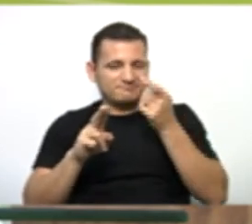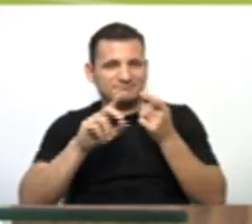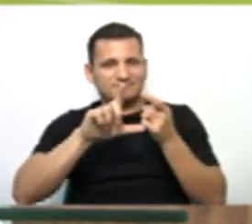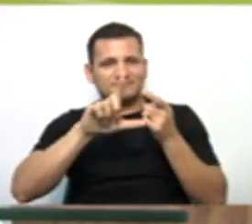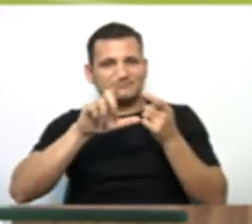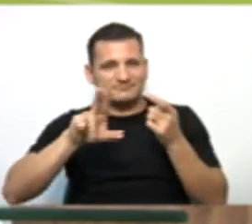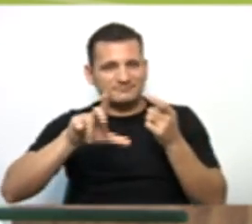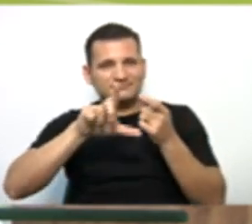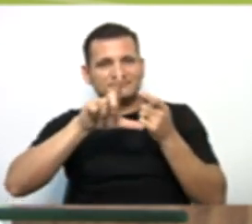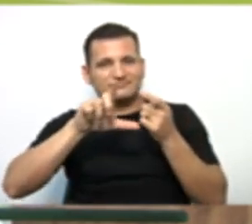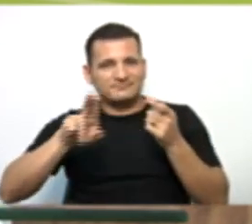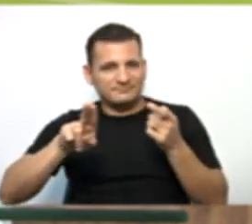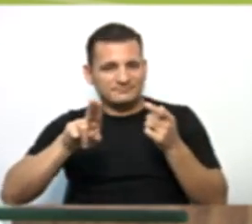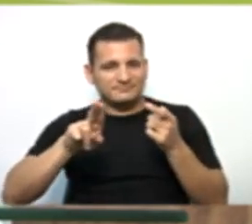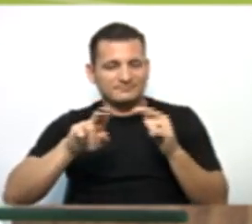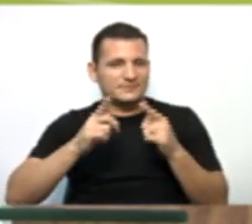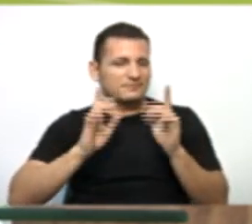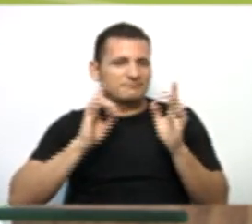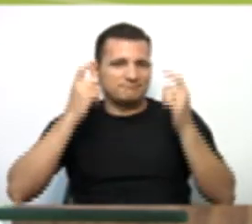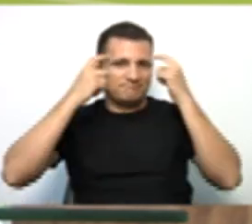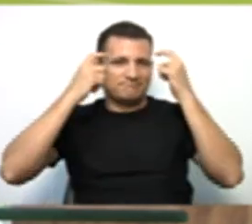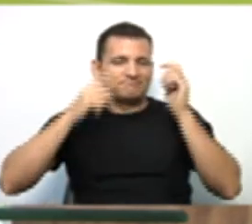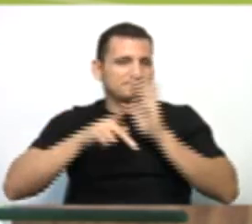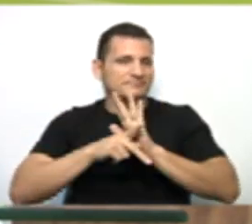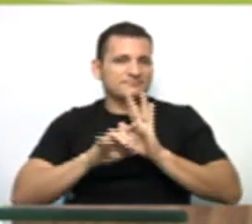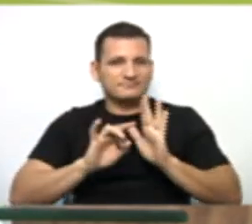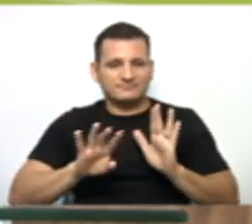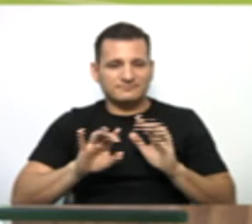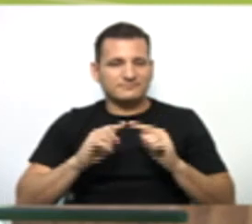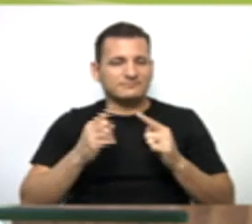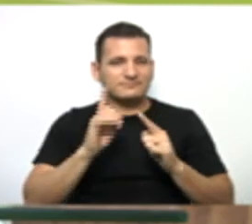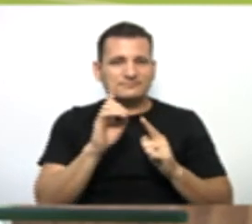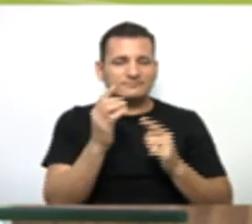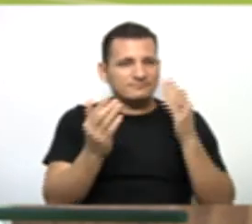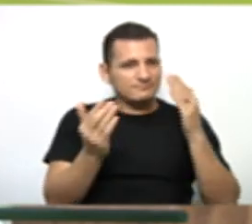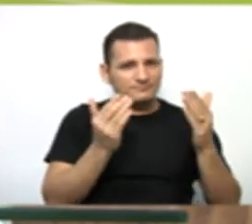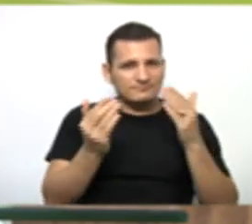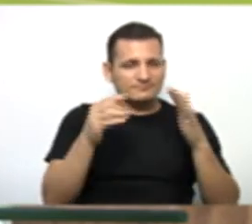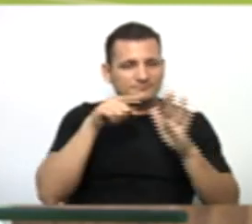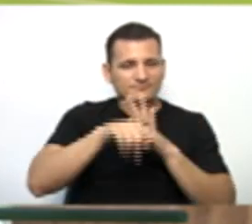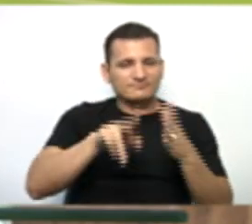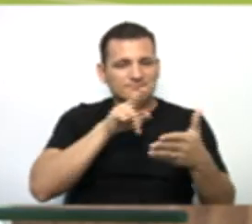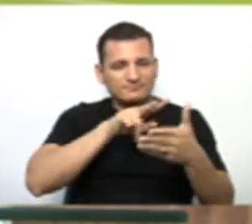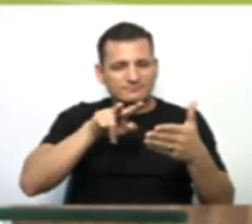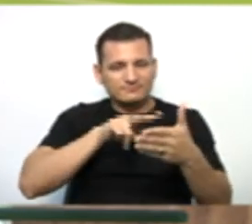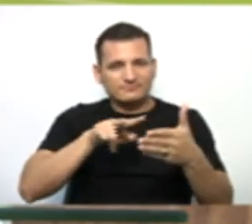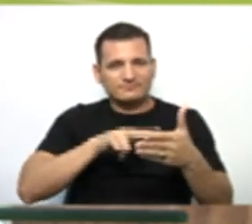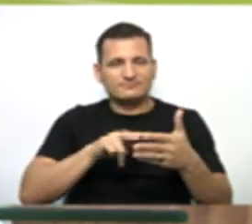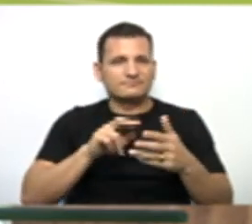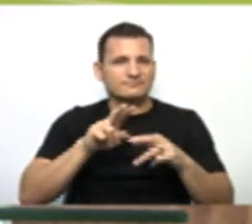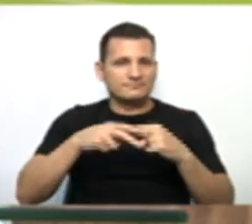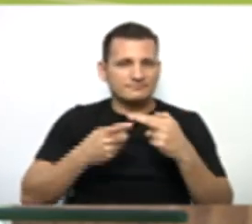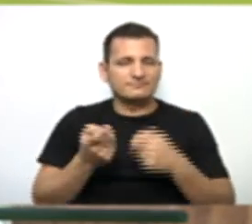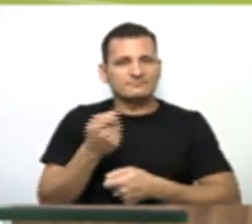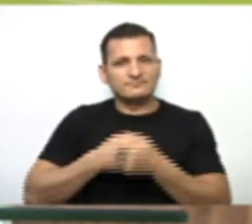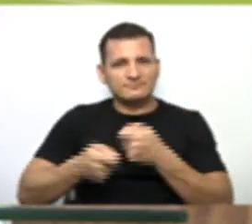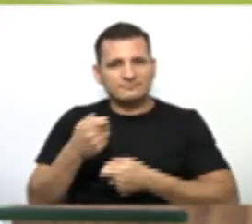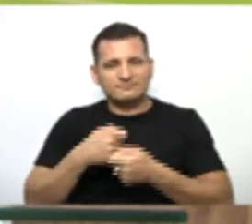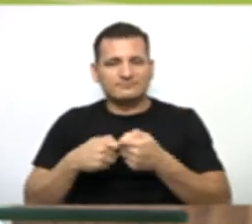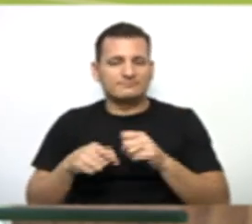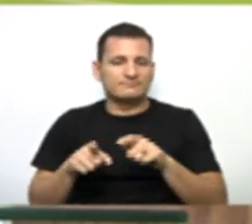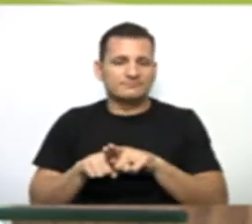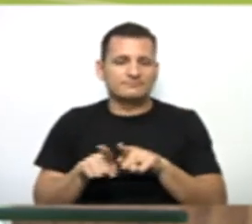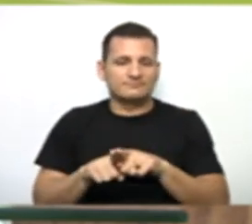mas a gente vai muito intuitivamente, muitas vezes, e não analisando realmente a questão. Por isso também, na negociação, a gente não pode